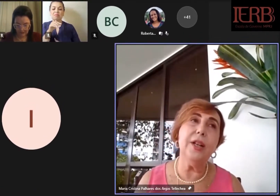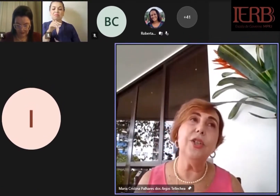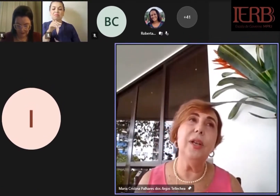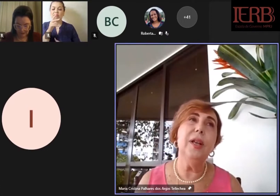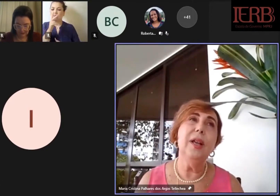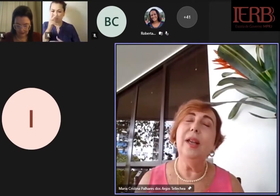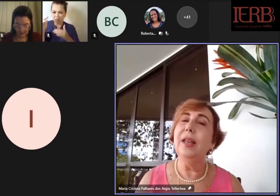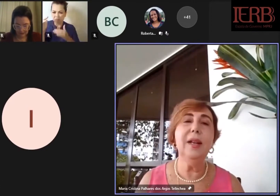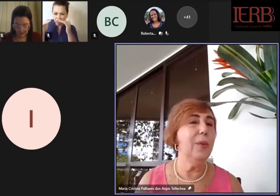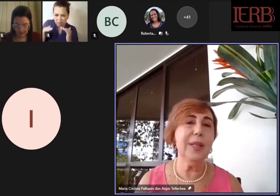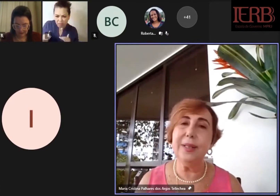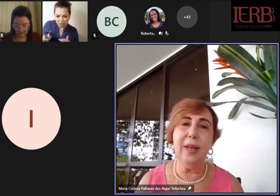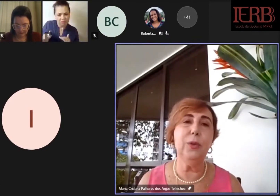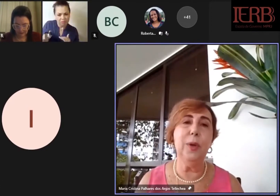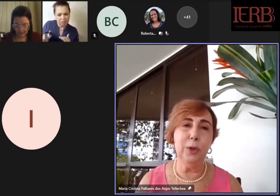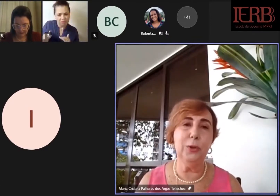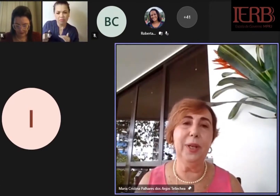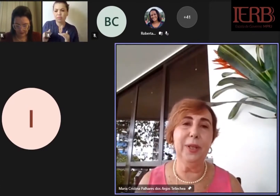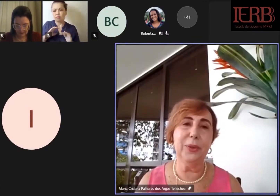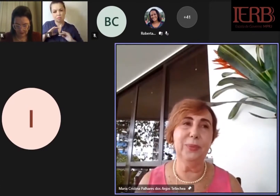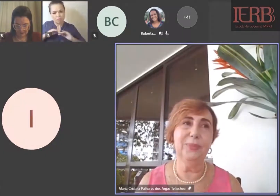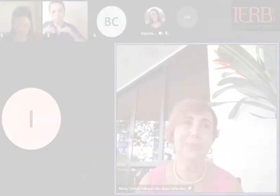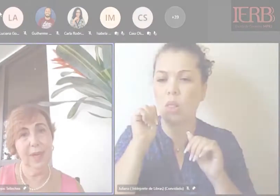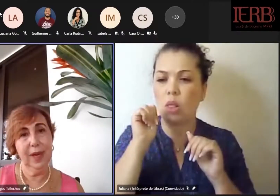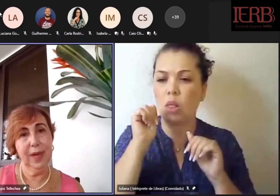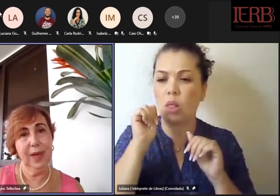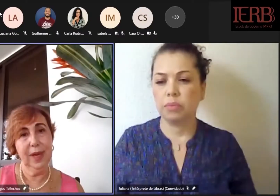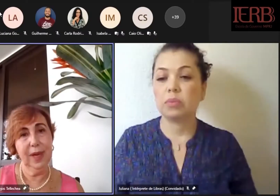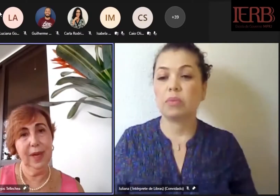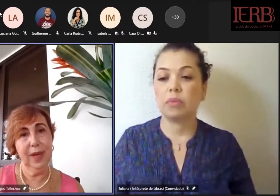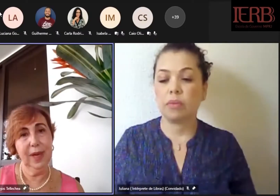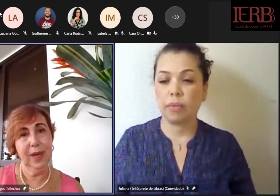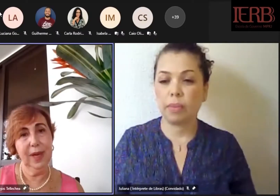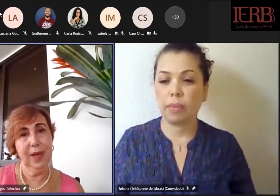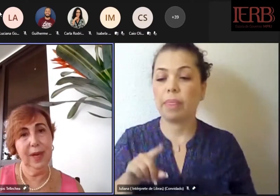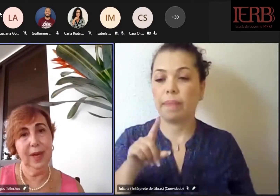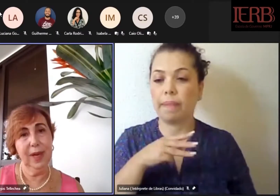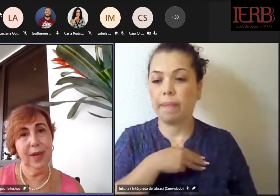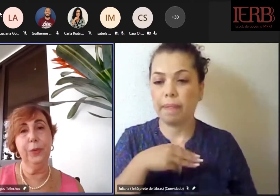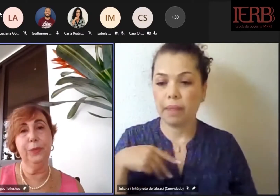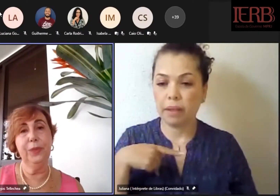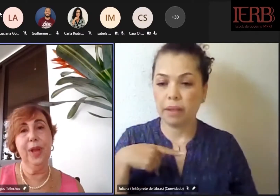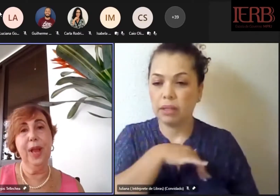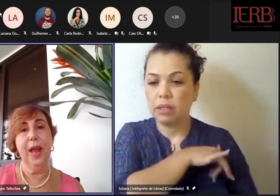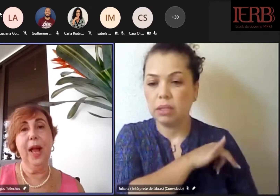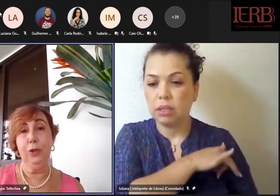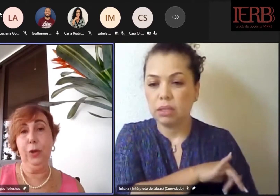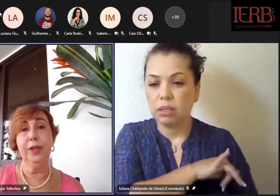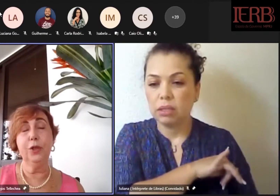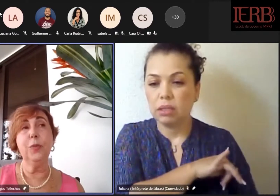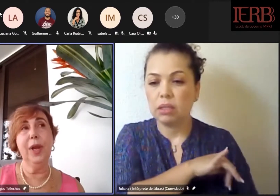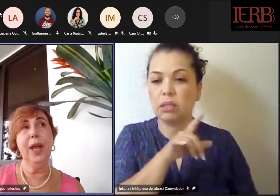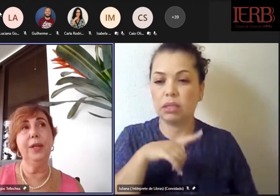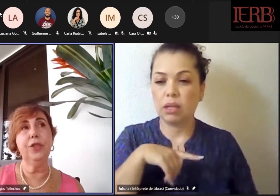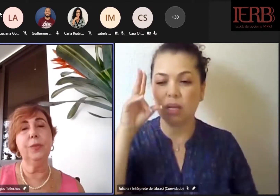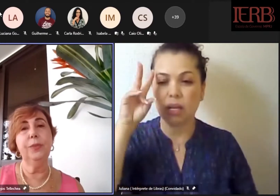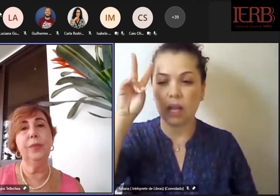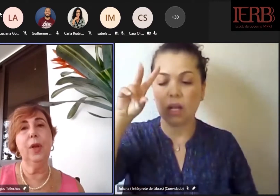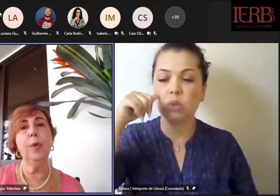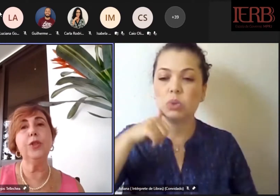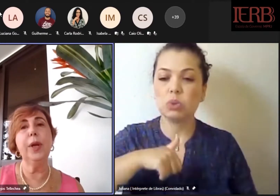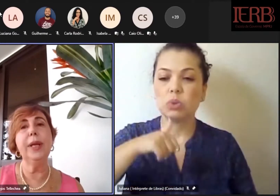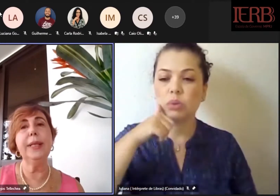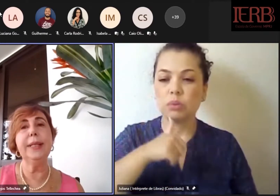de coragem que não aceita o menosprezo. Para além do Ministério Público do Estado do Rio de Janeiro, a história das